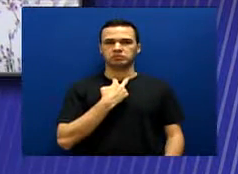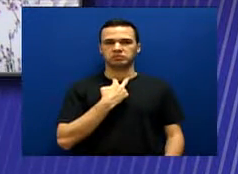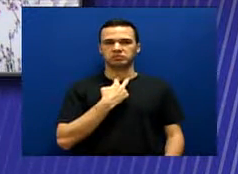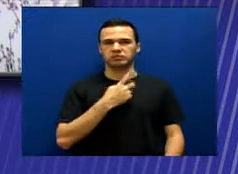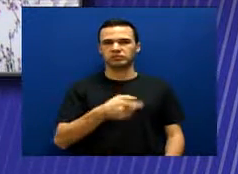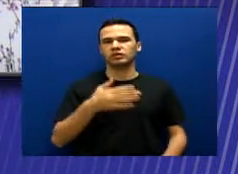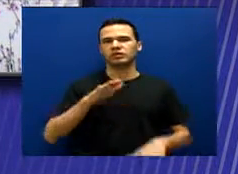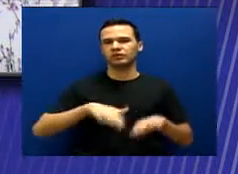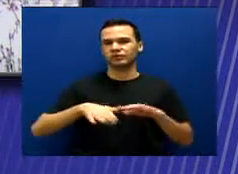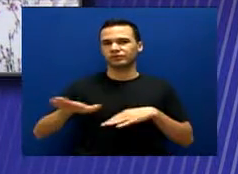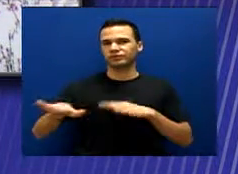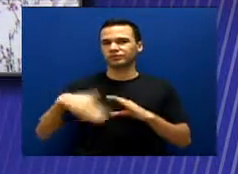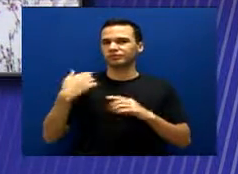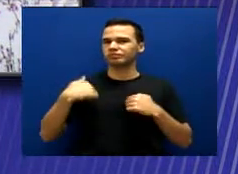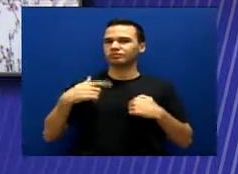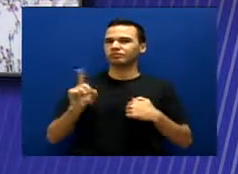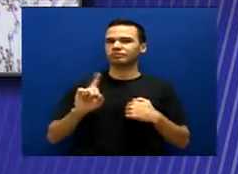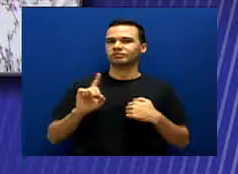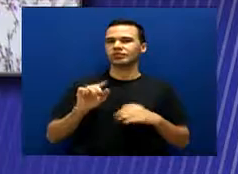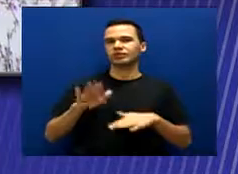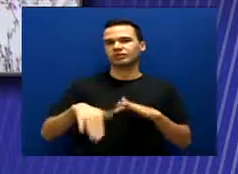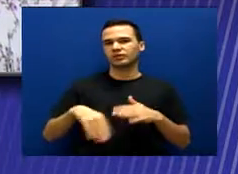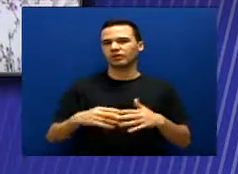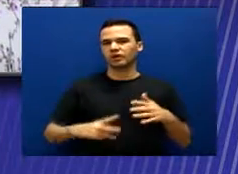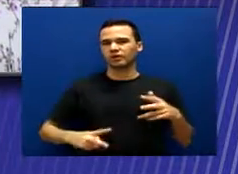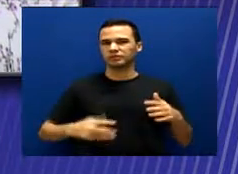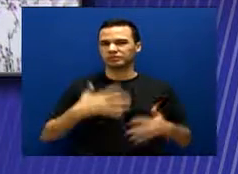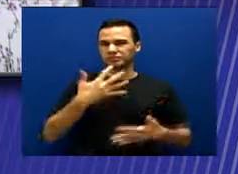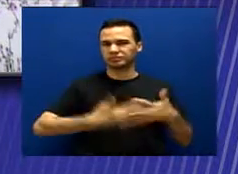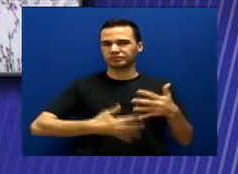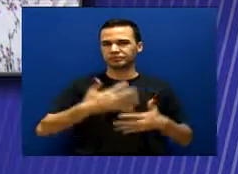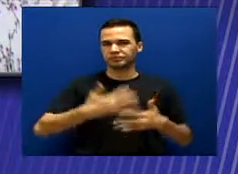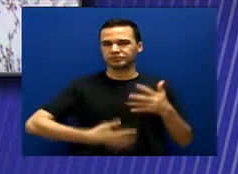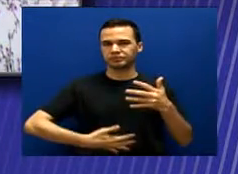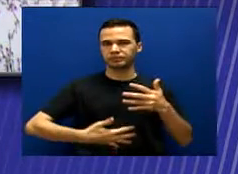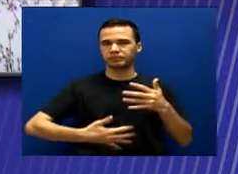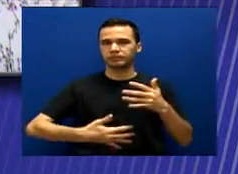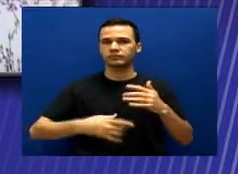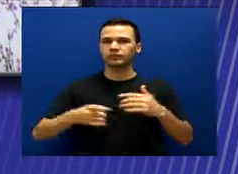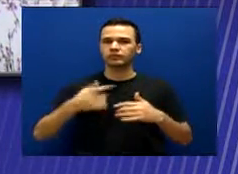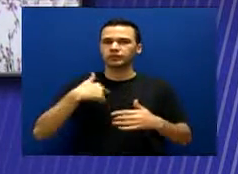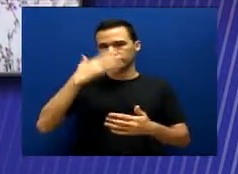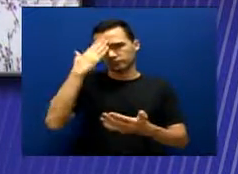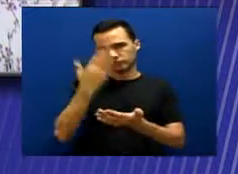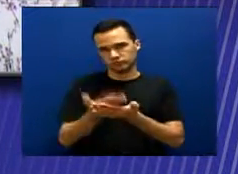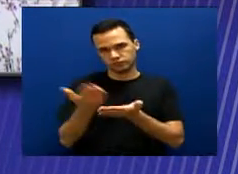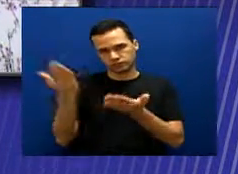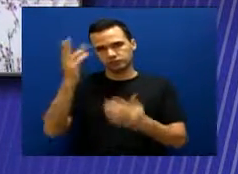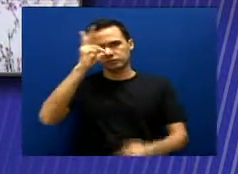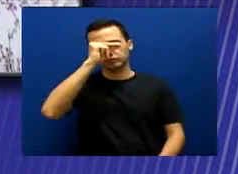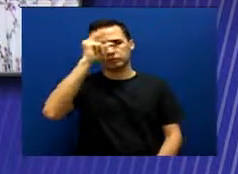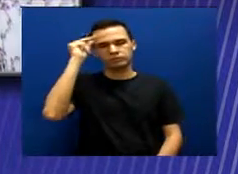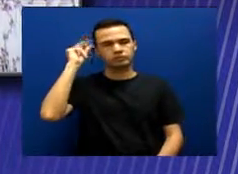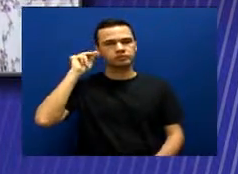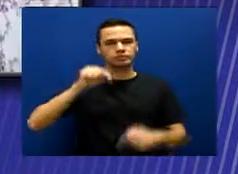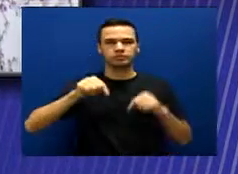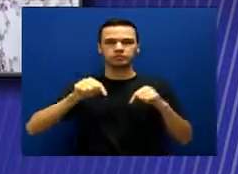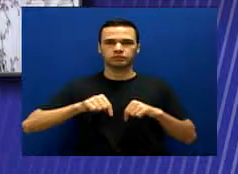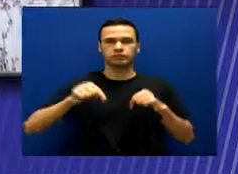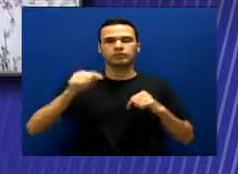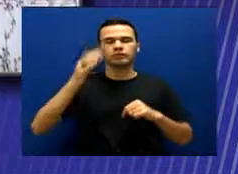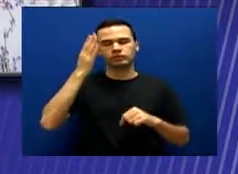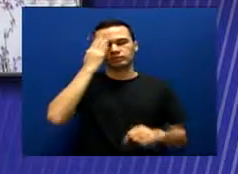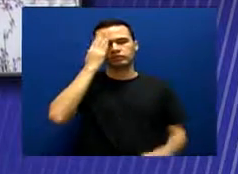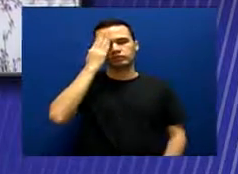não recebia o requerimento, outra hora indeferia, enfim. Eu confio muito na prefeita agora. Eu acredito que